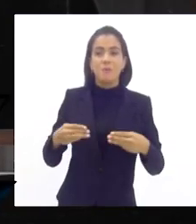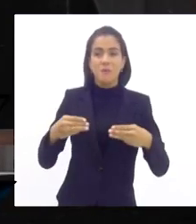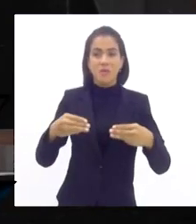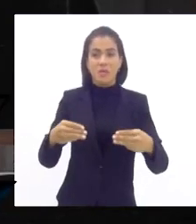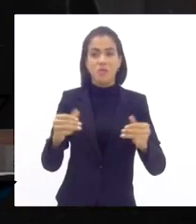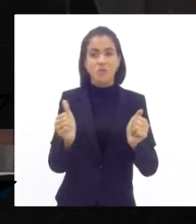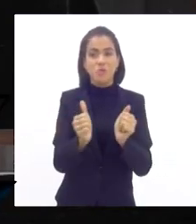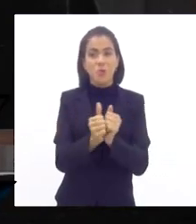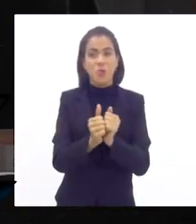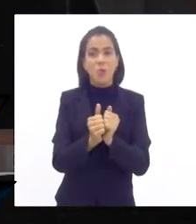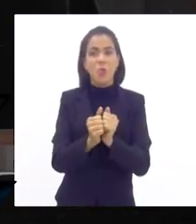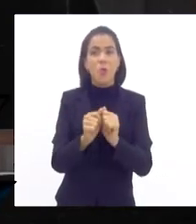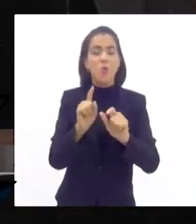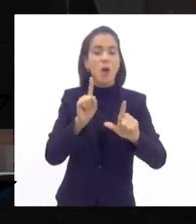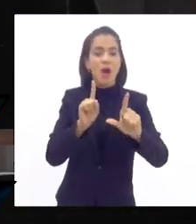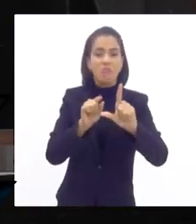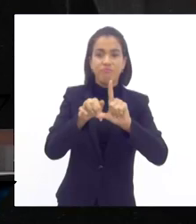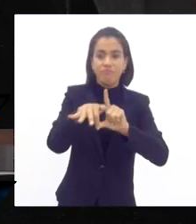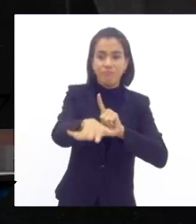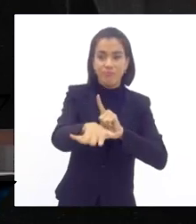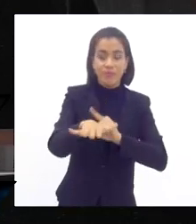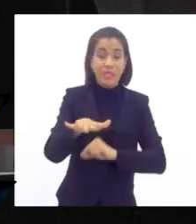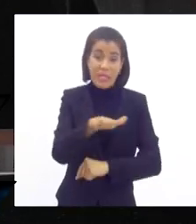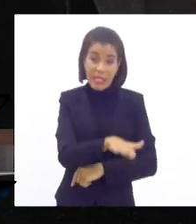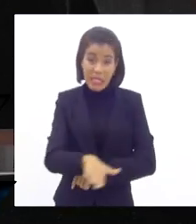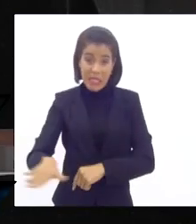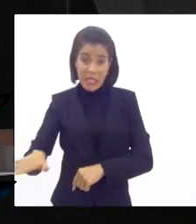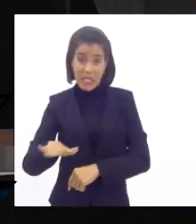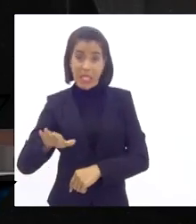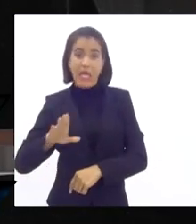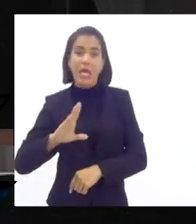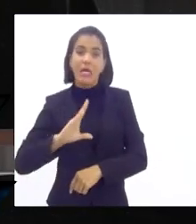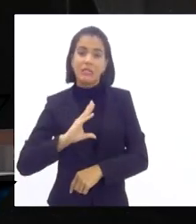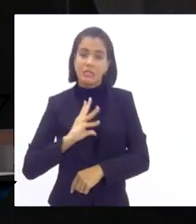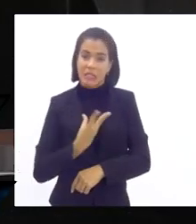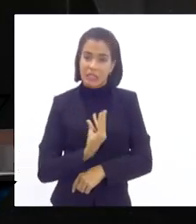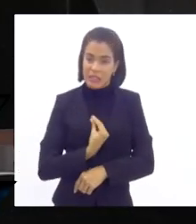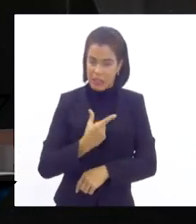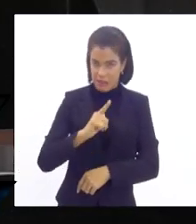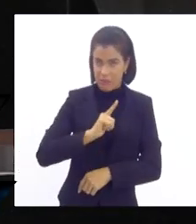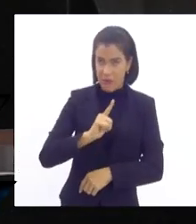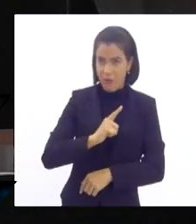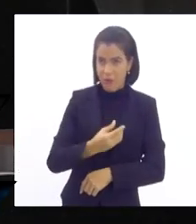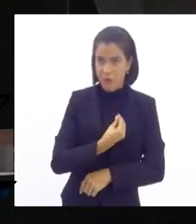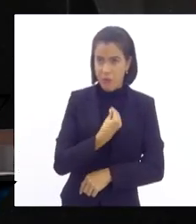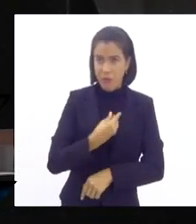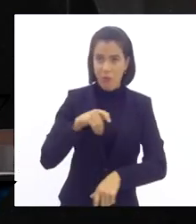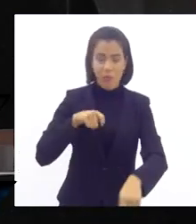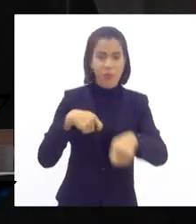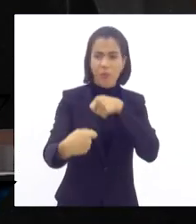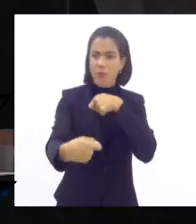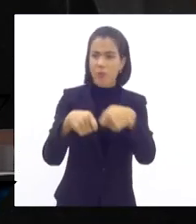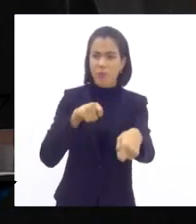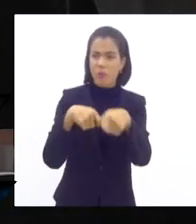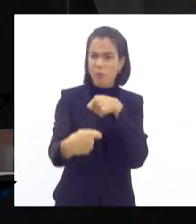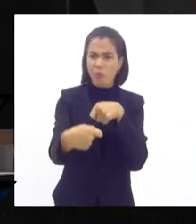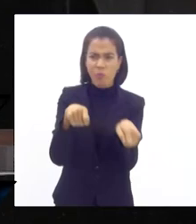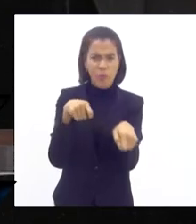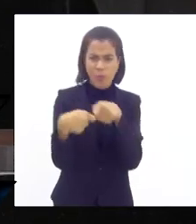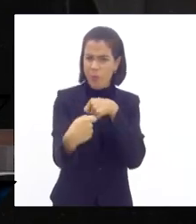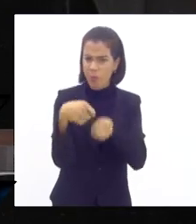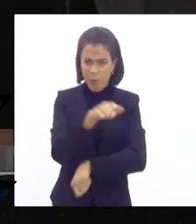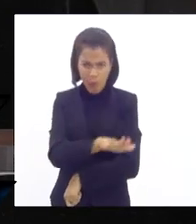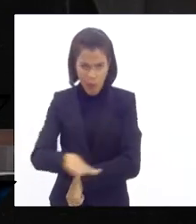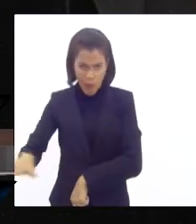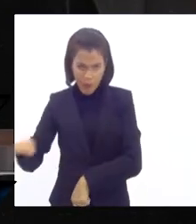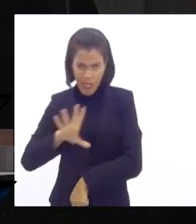com uma bandeira de criança trans existe cara eu vou te falar uma terra rasgar isso aqui que isso aqui é uma vergonha criança